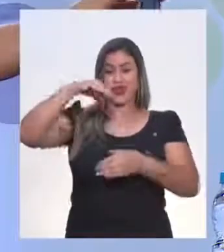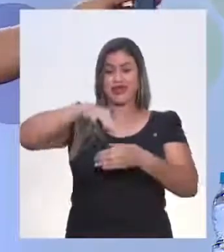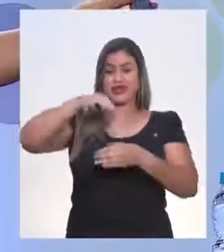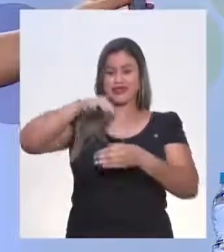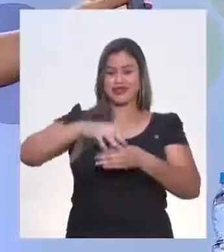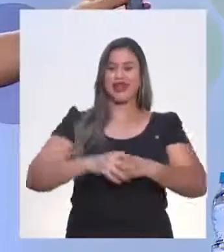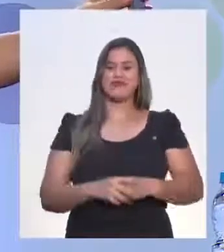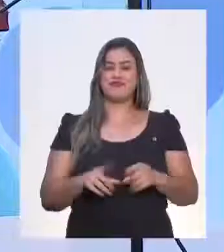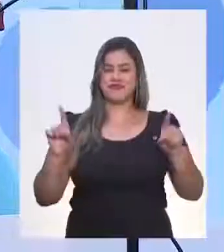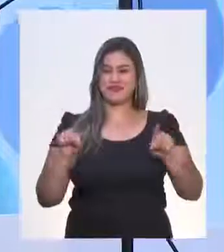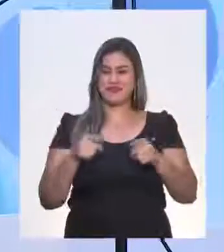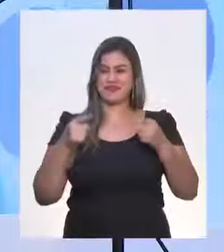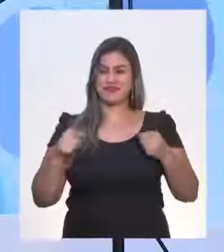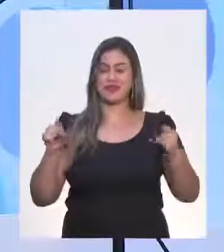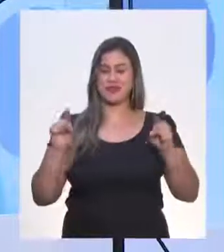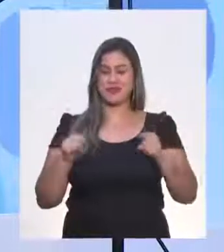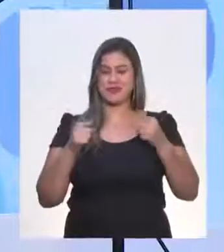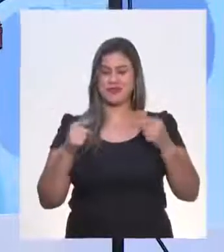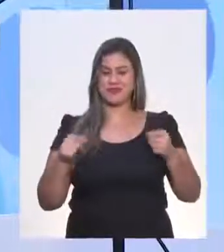e